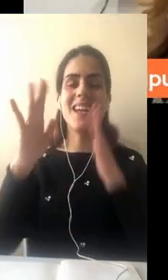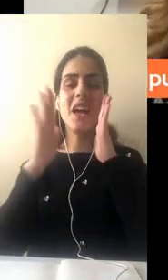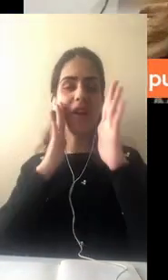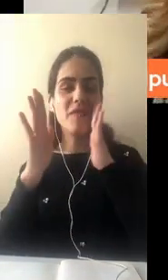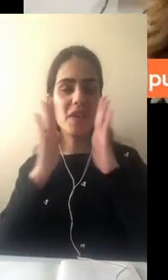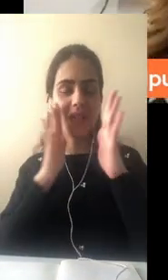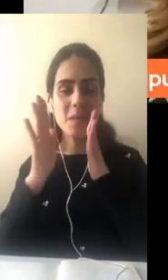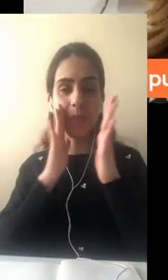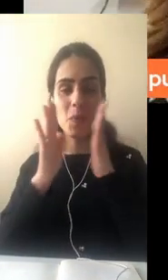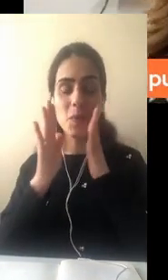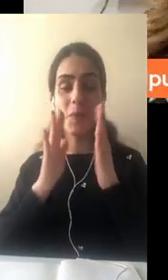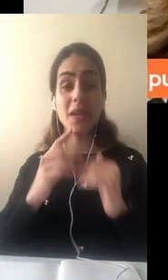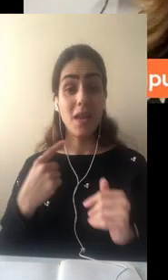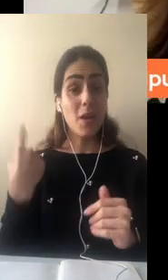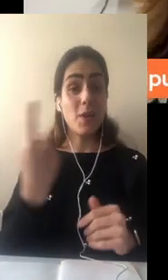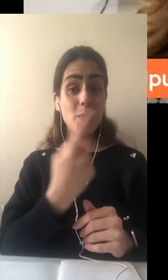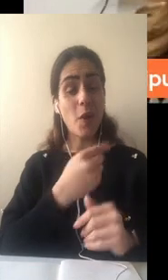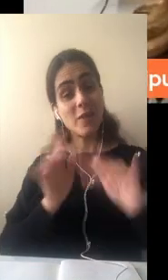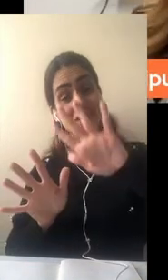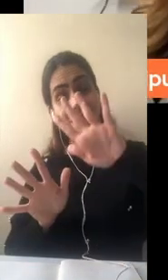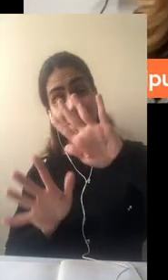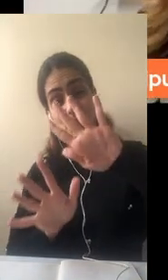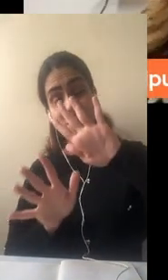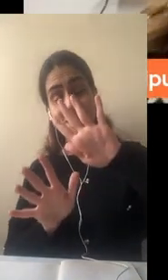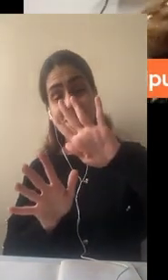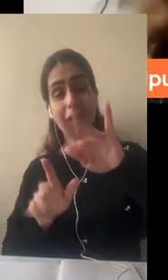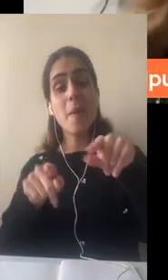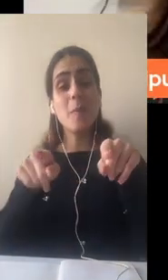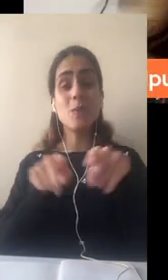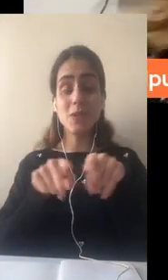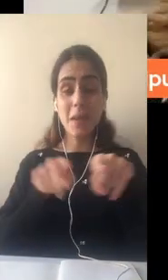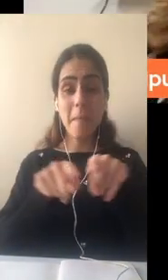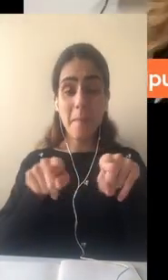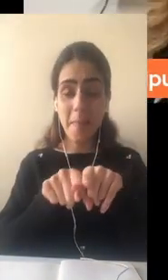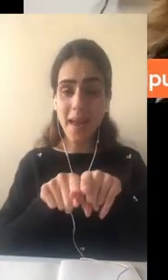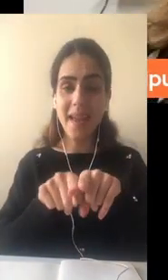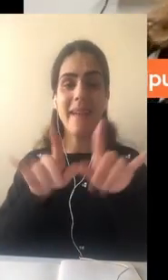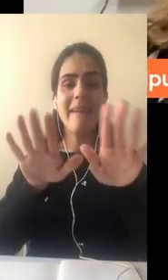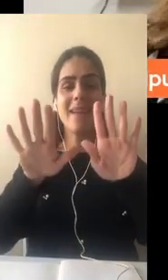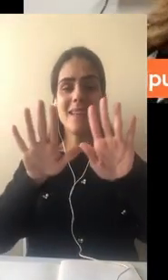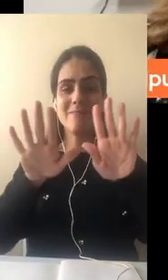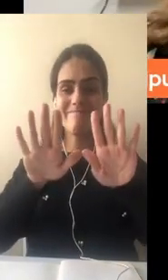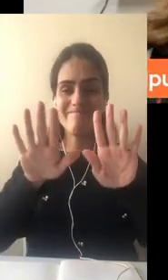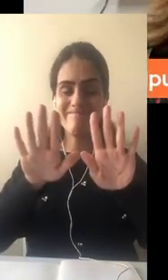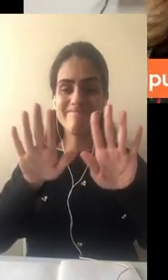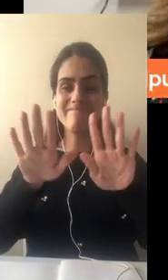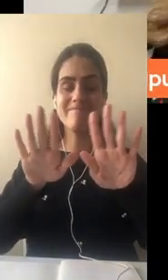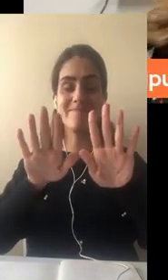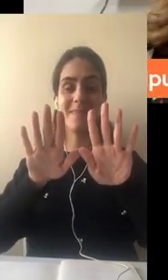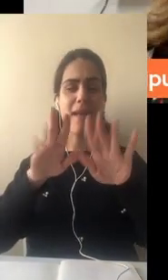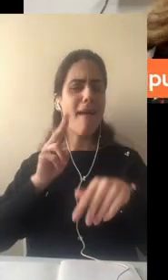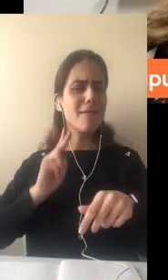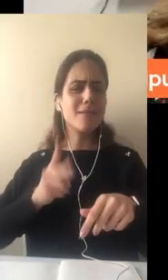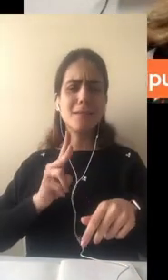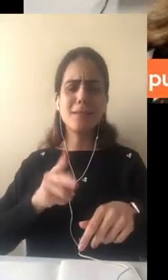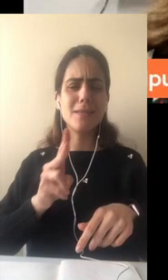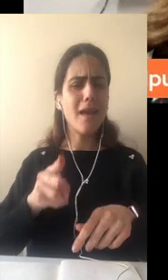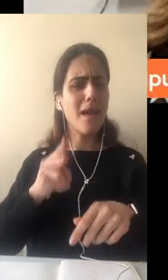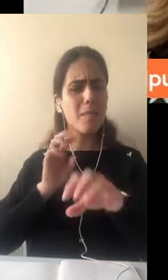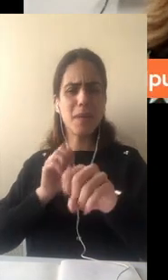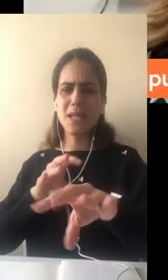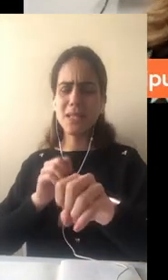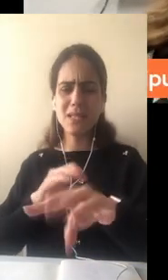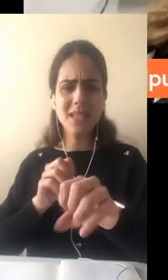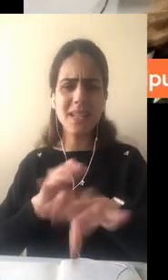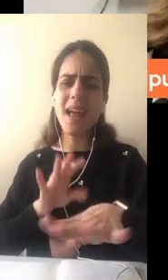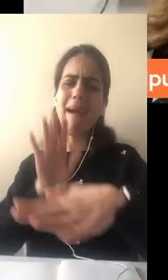sociais dela. O Que Discípulos está aqui. Nós, como Igreja Batista do Povo, estamos sempre abertos para não